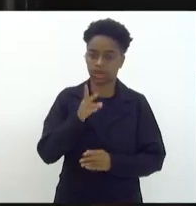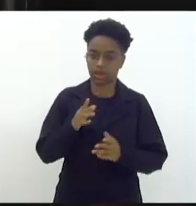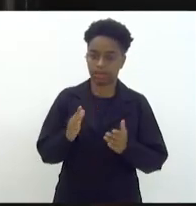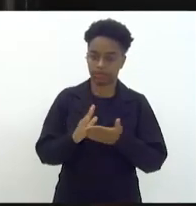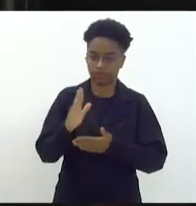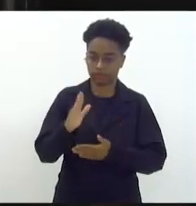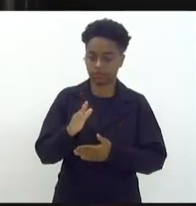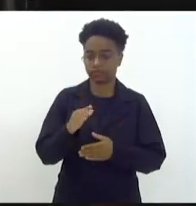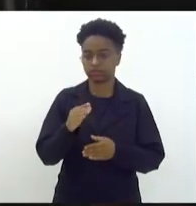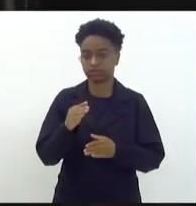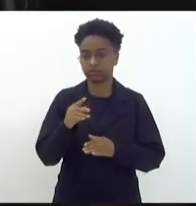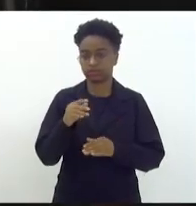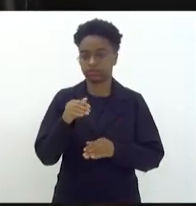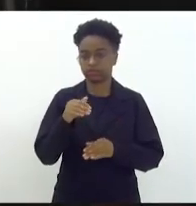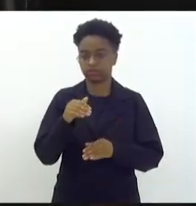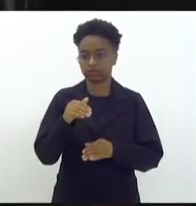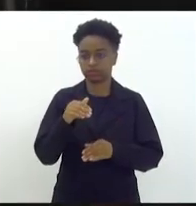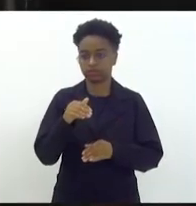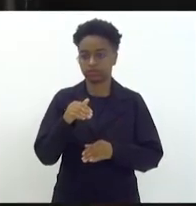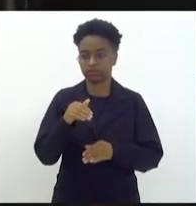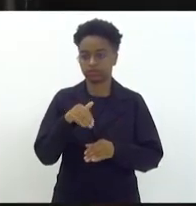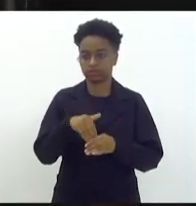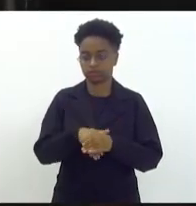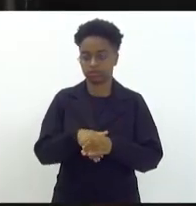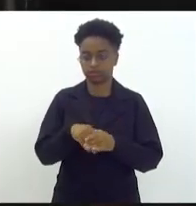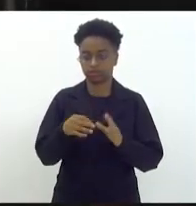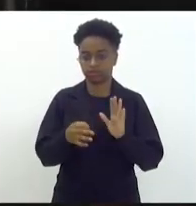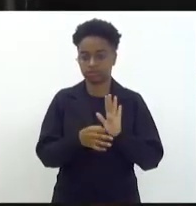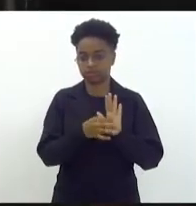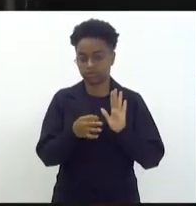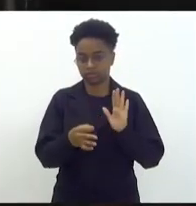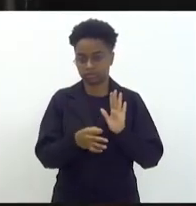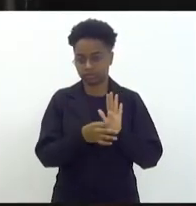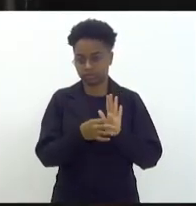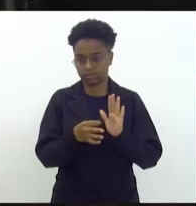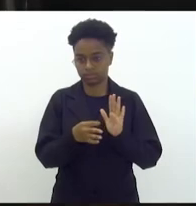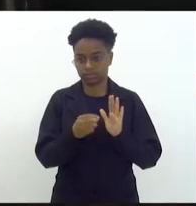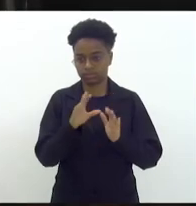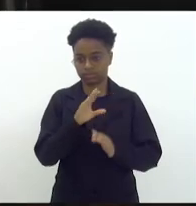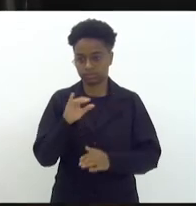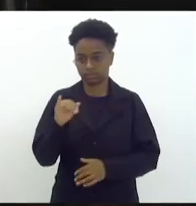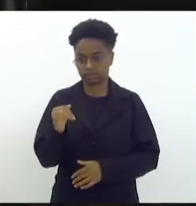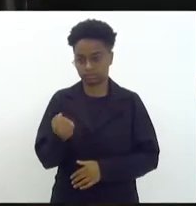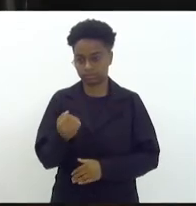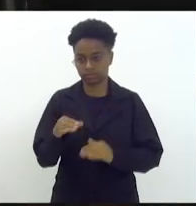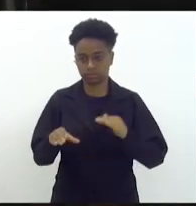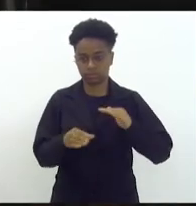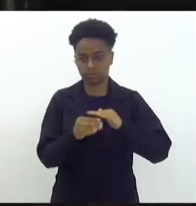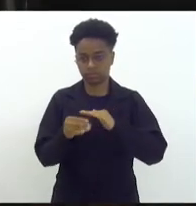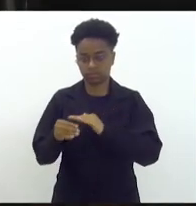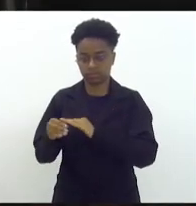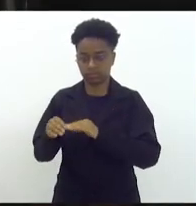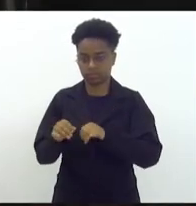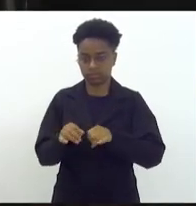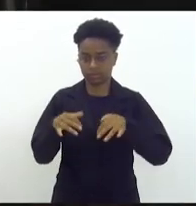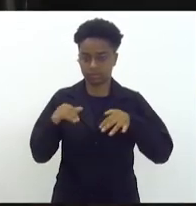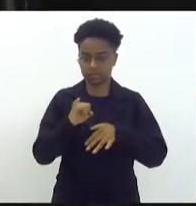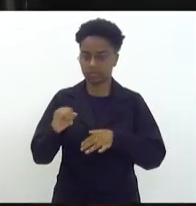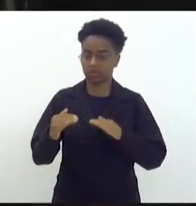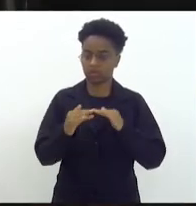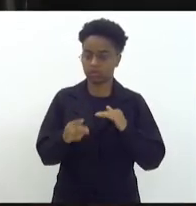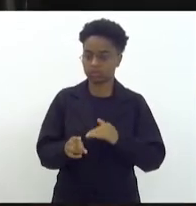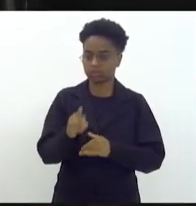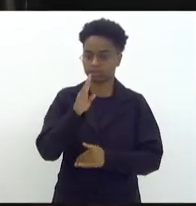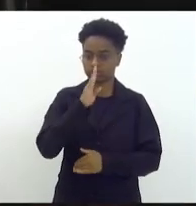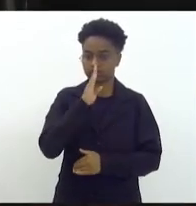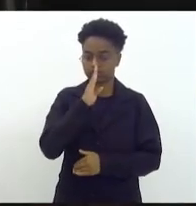Em votação o parecer da CCJ, as emendas de plenário. Senhores que aprovam, permaneçam como